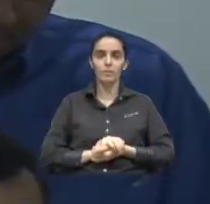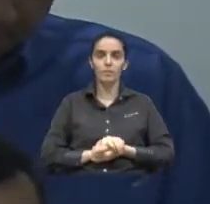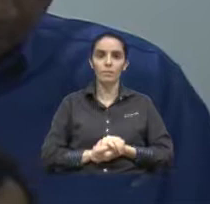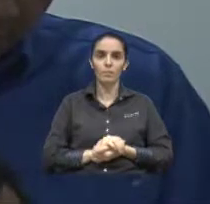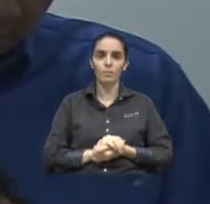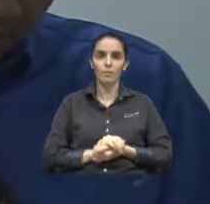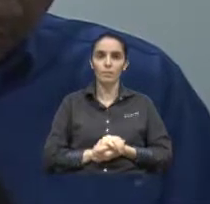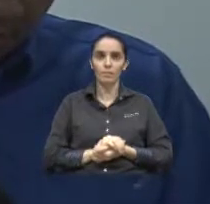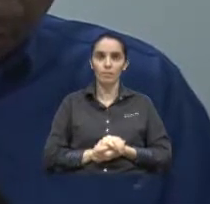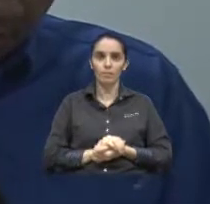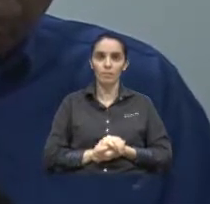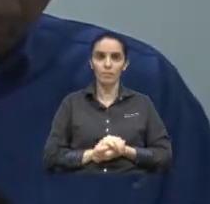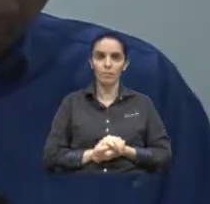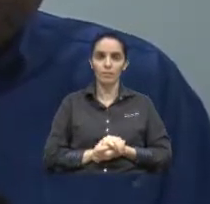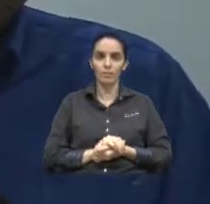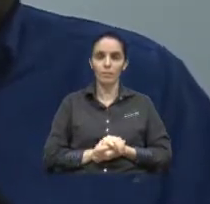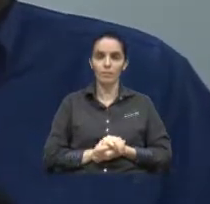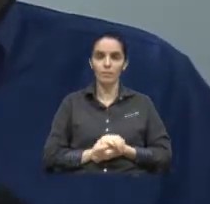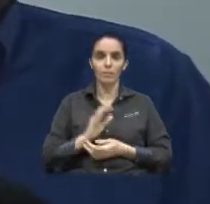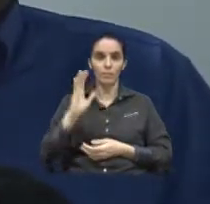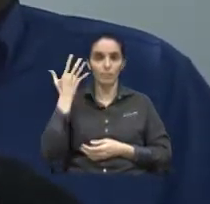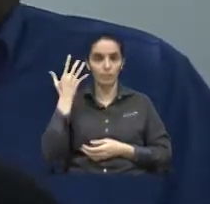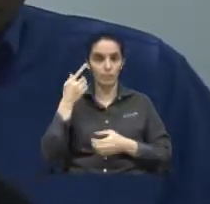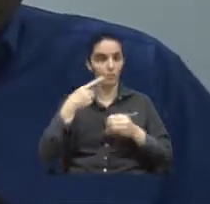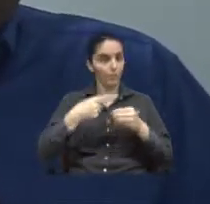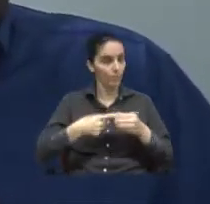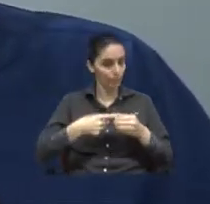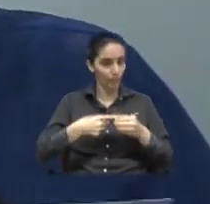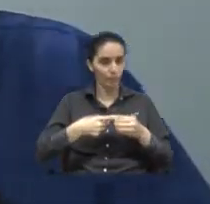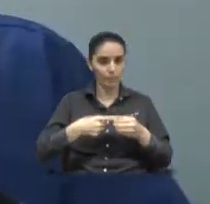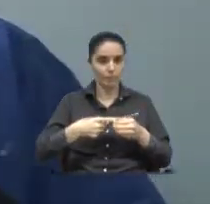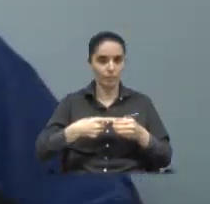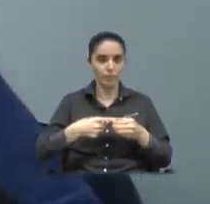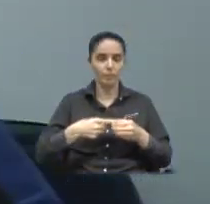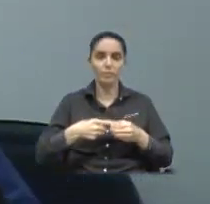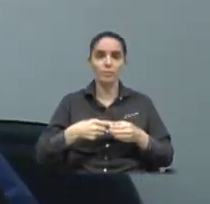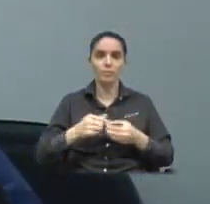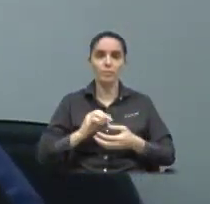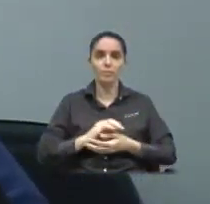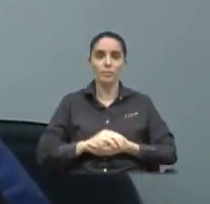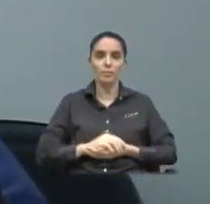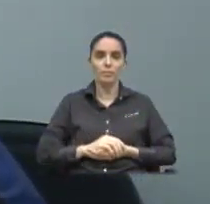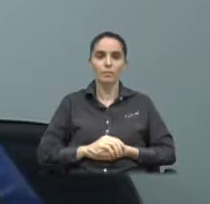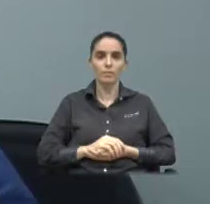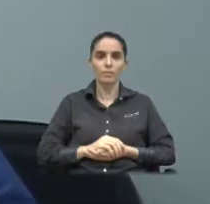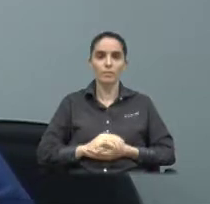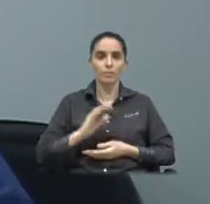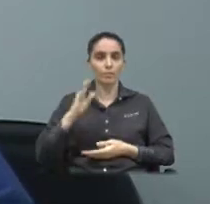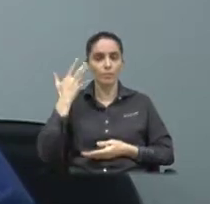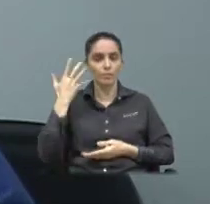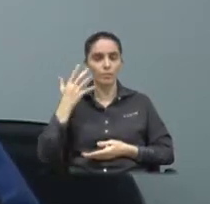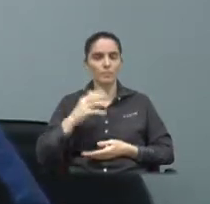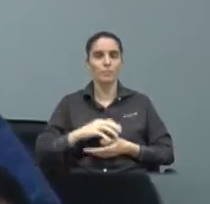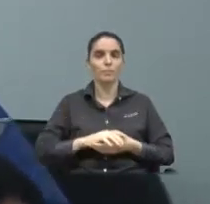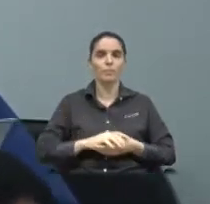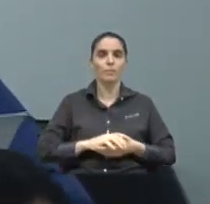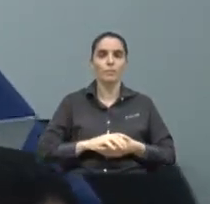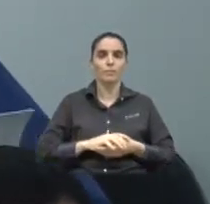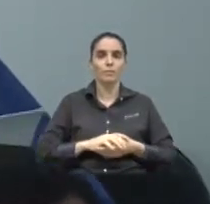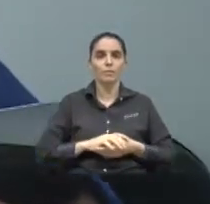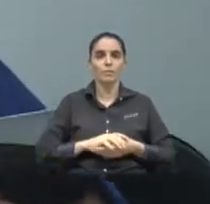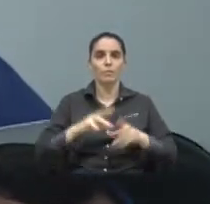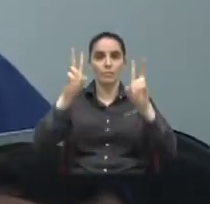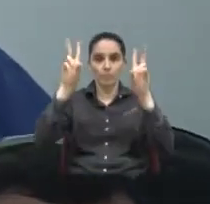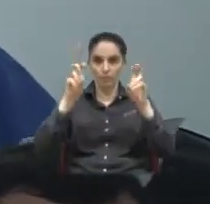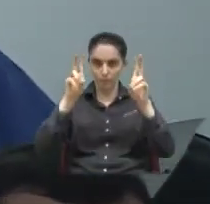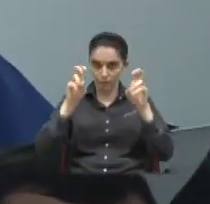que o município tem alguma situação de exploração de assuntos relacionados